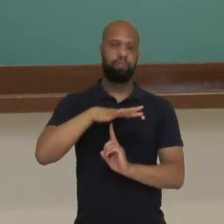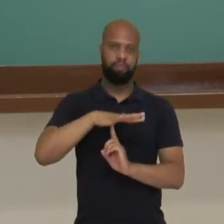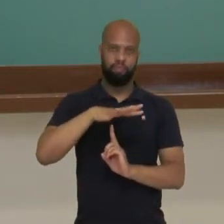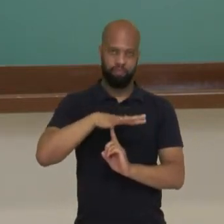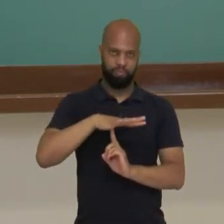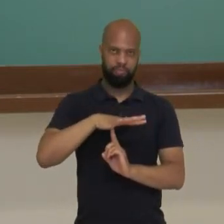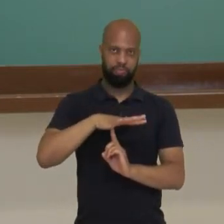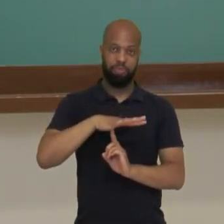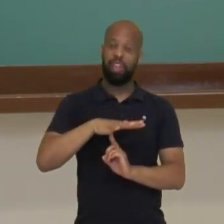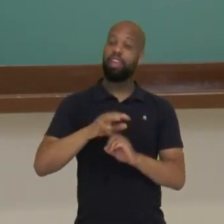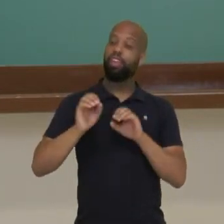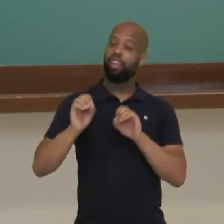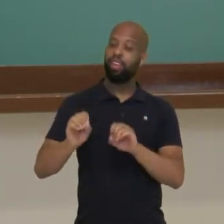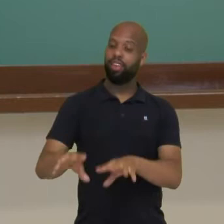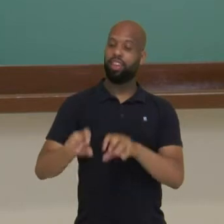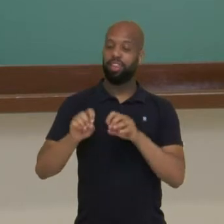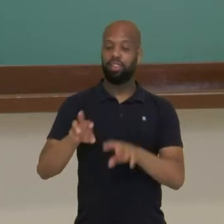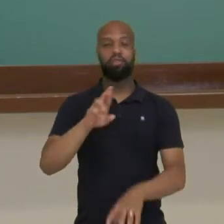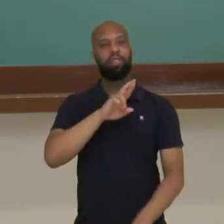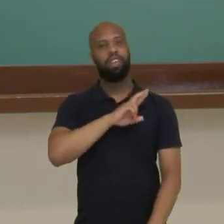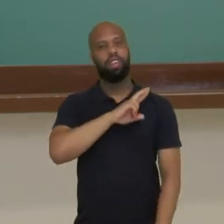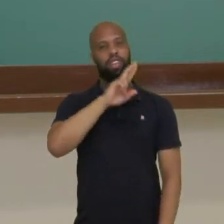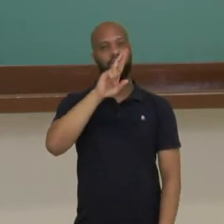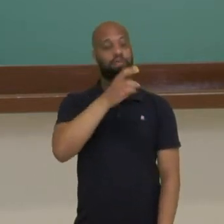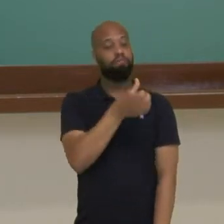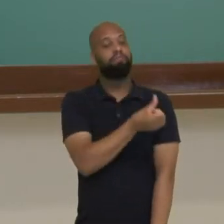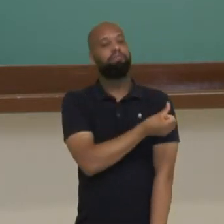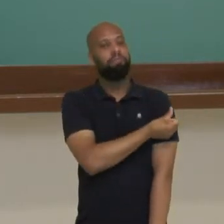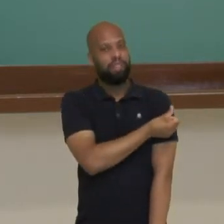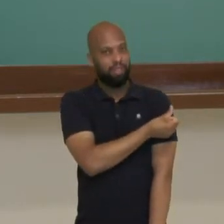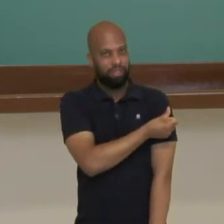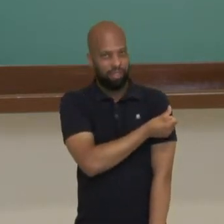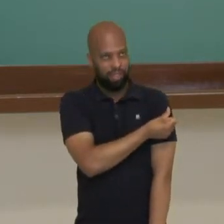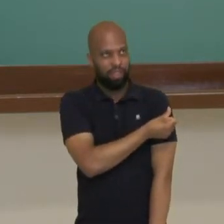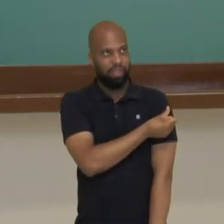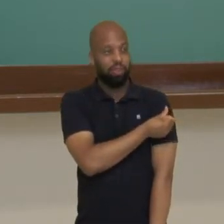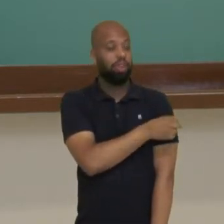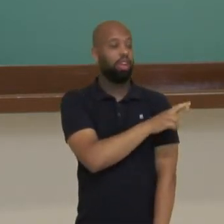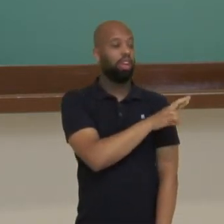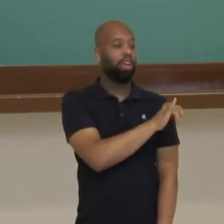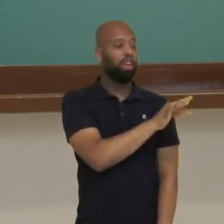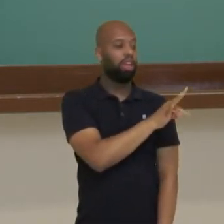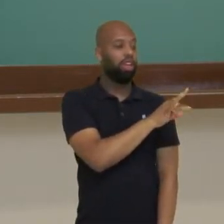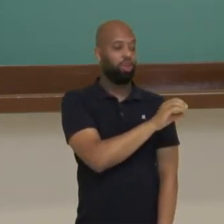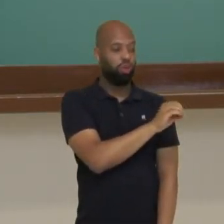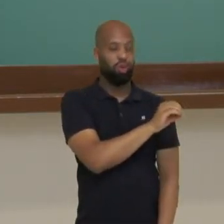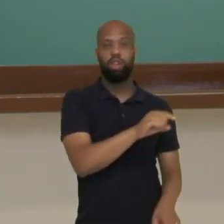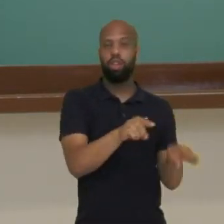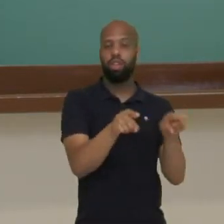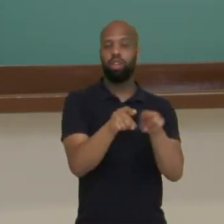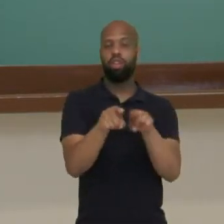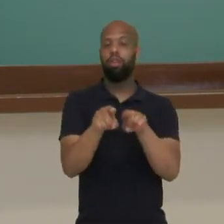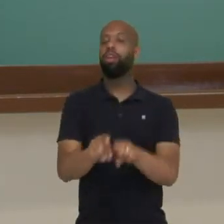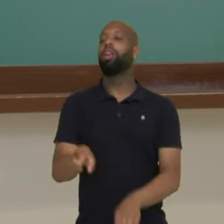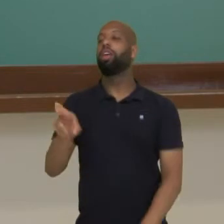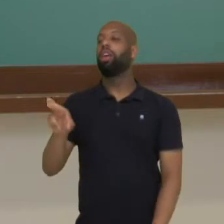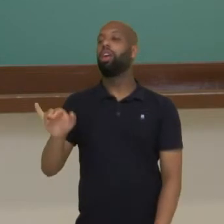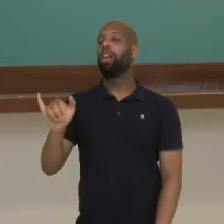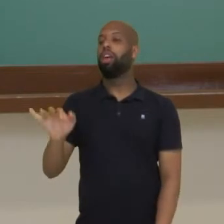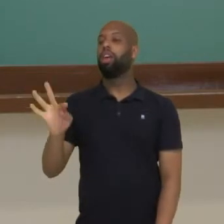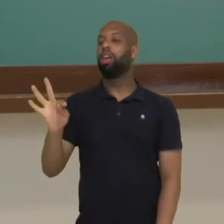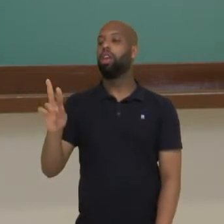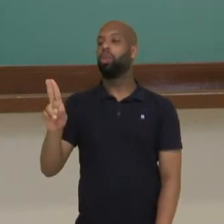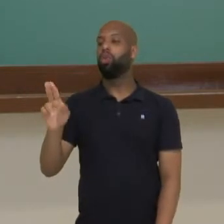Paraná. Ensino religioso, sexto ano, ritos e rituais da matriz